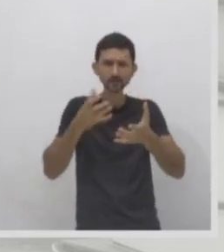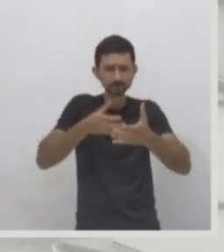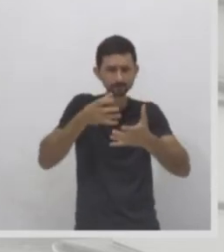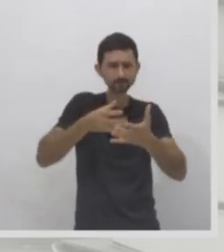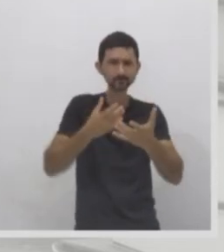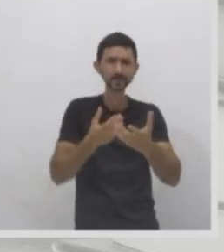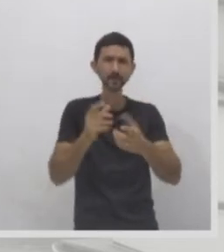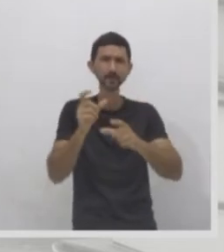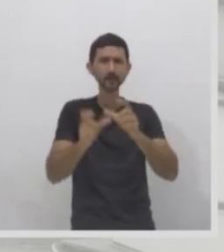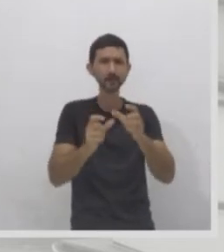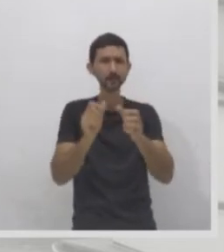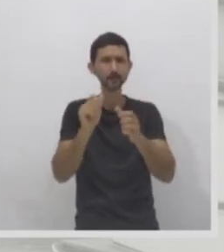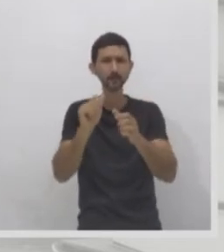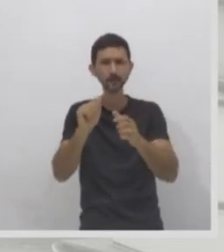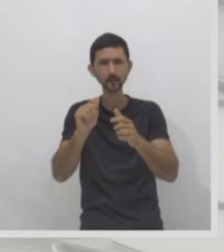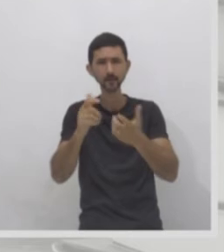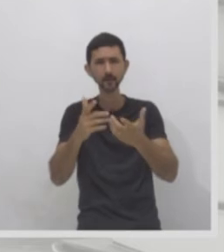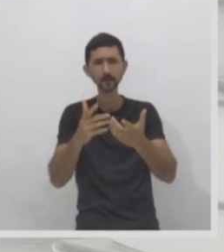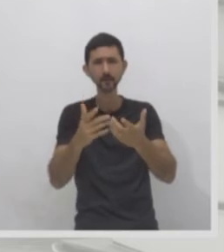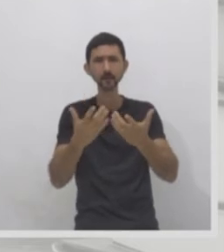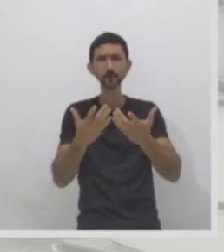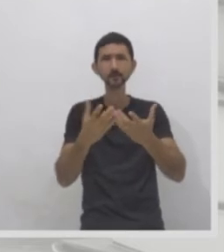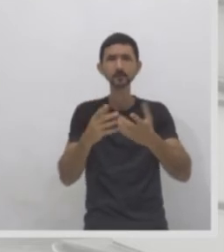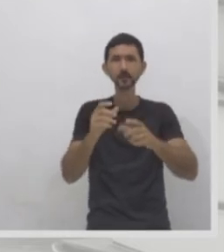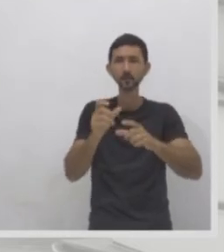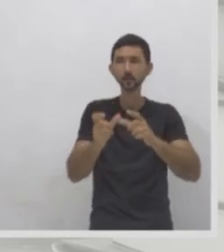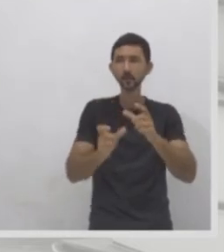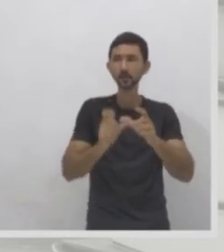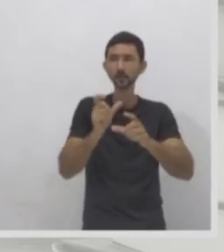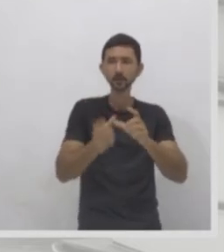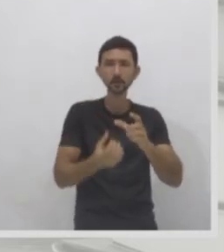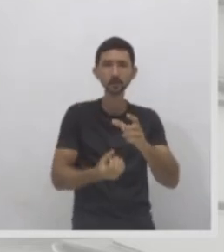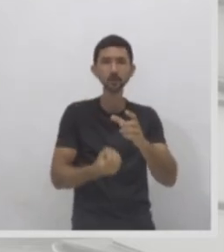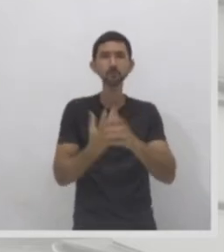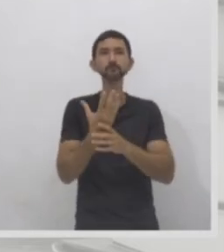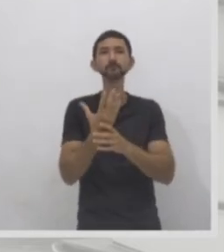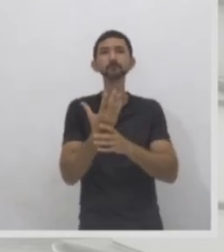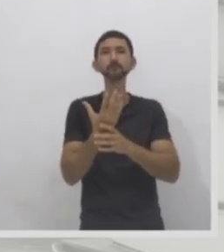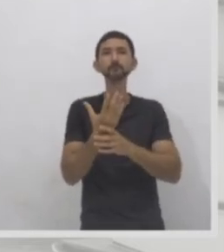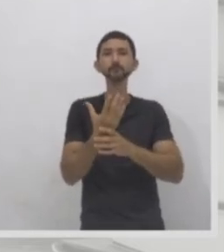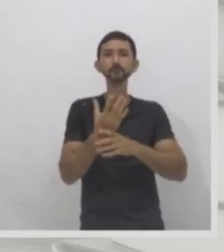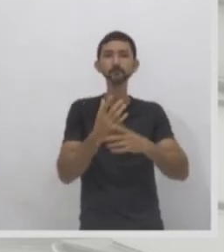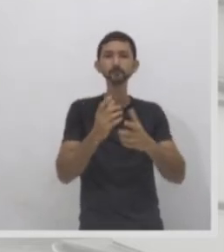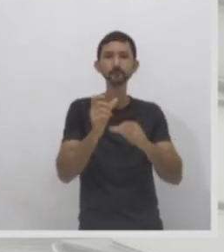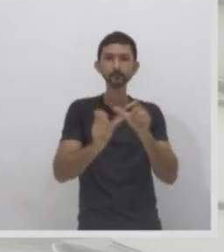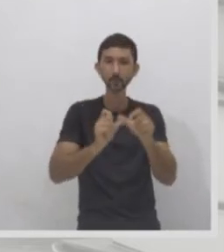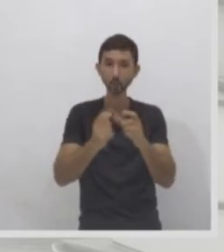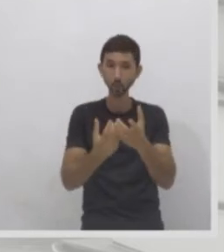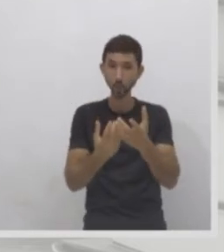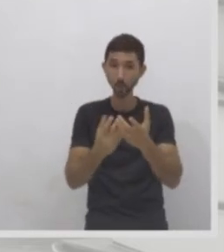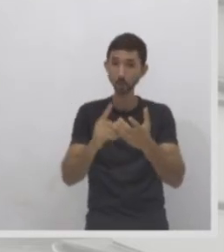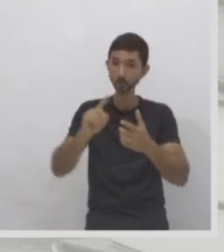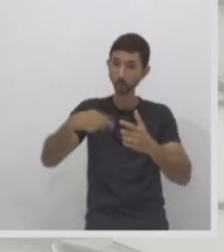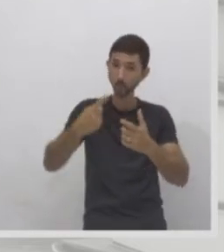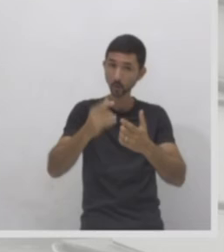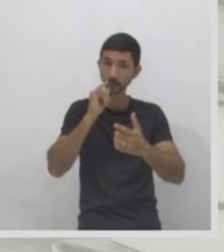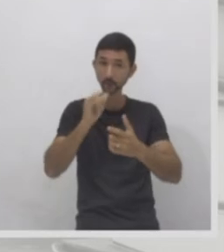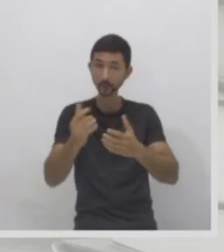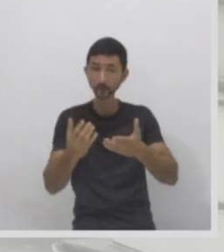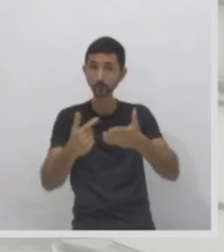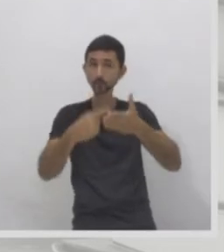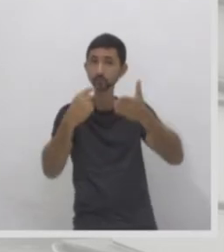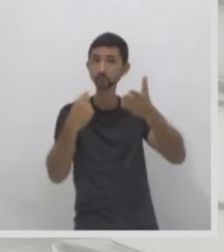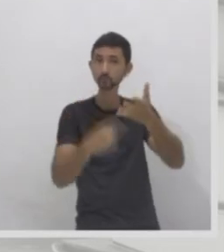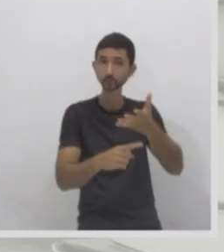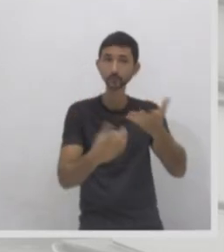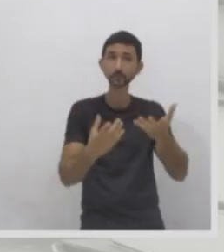adjetivo interessante. Então, ela criou algo interessante, é uma informação, muito interessante, é outra informação. E por último, os